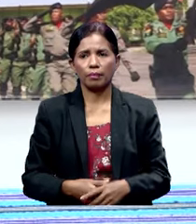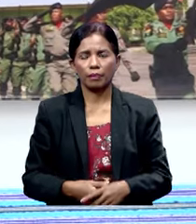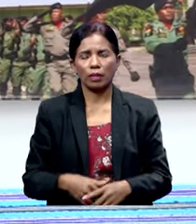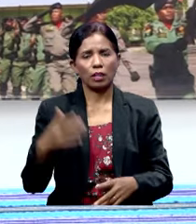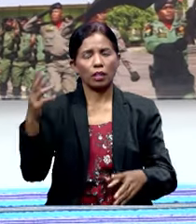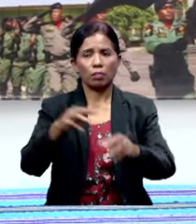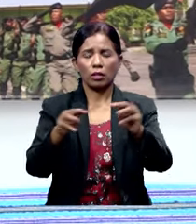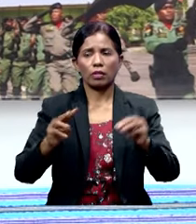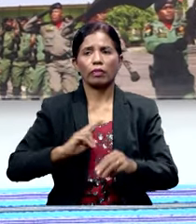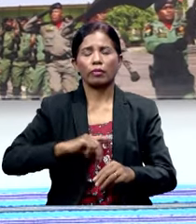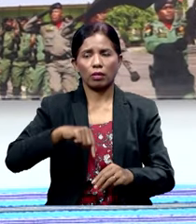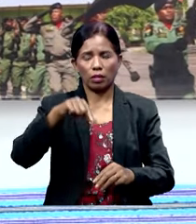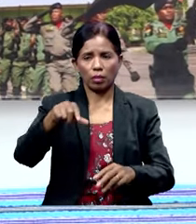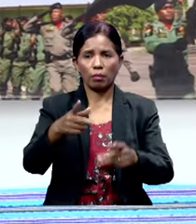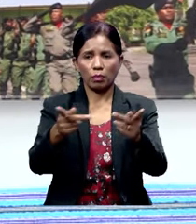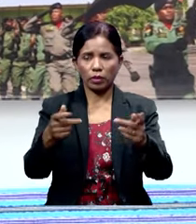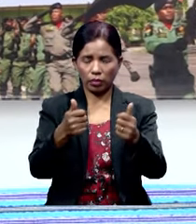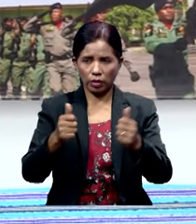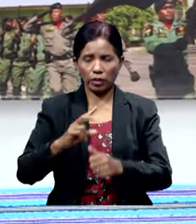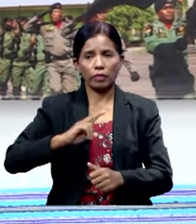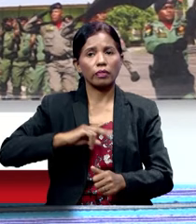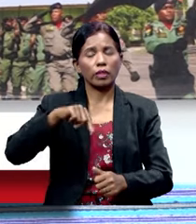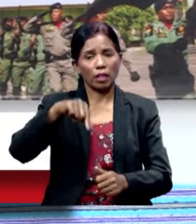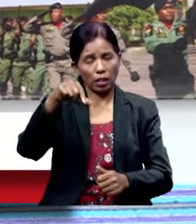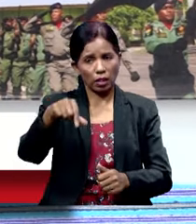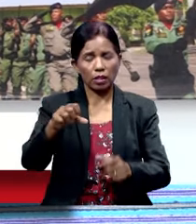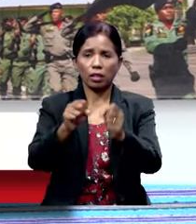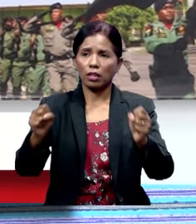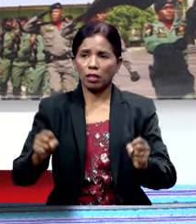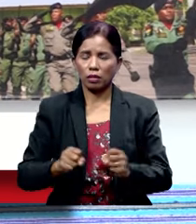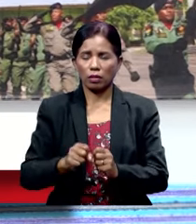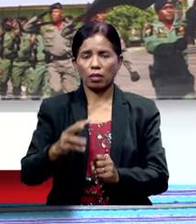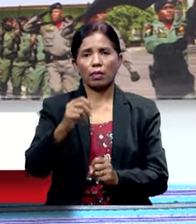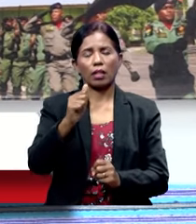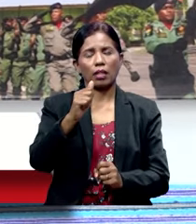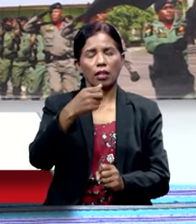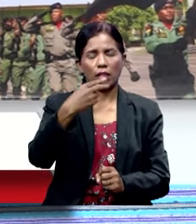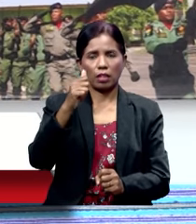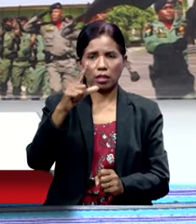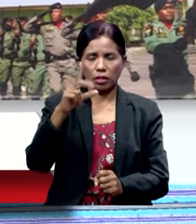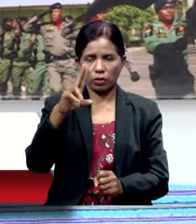Vikeke, posto administrativo Vikeke Vila e suco bahalara wine,